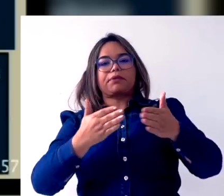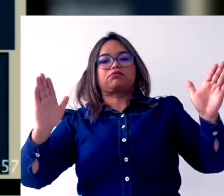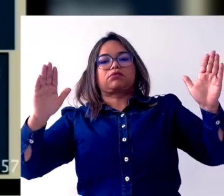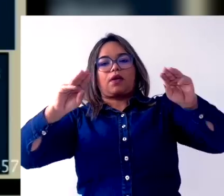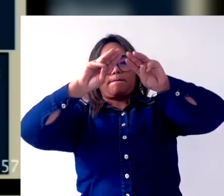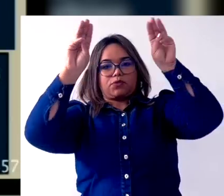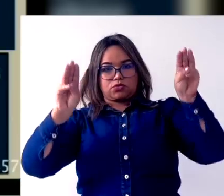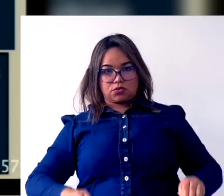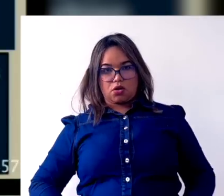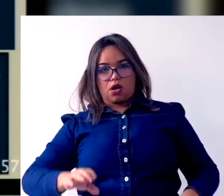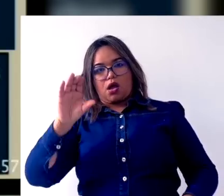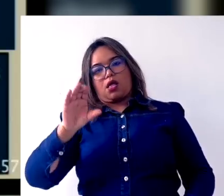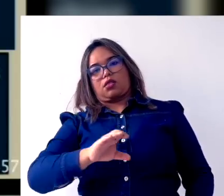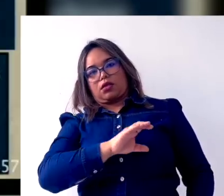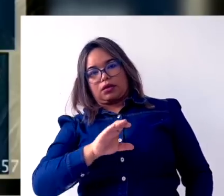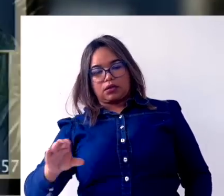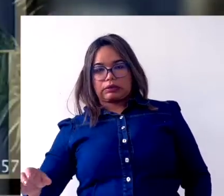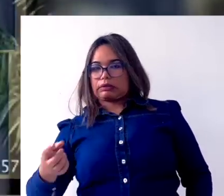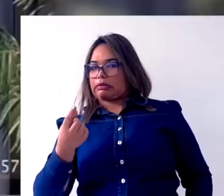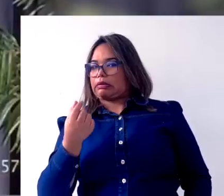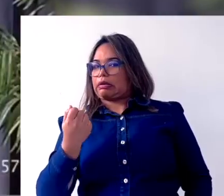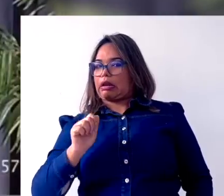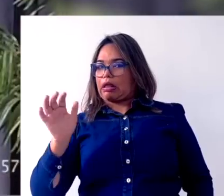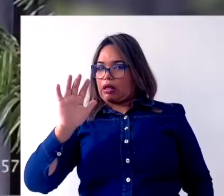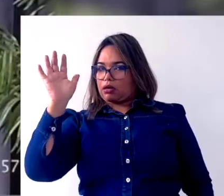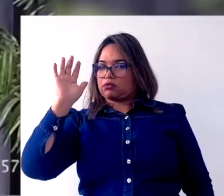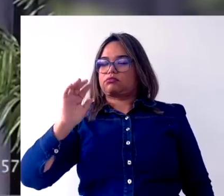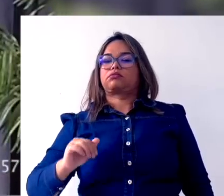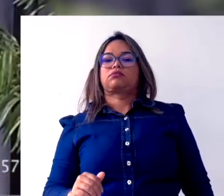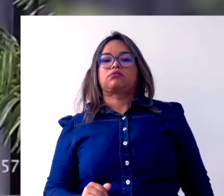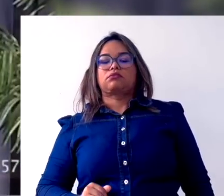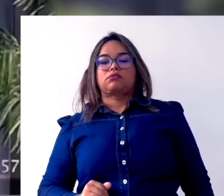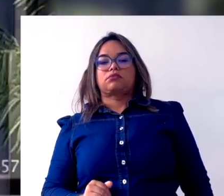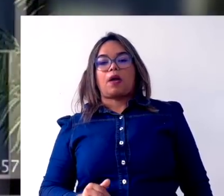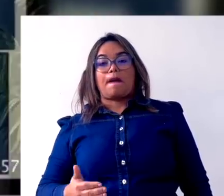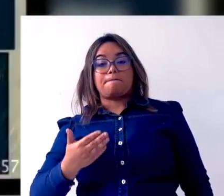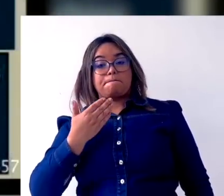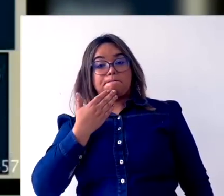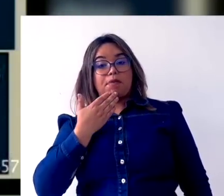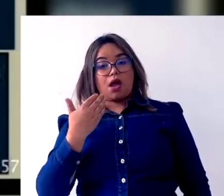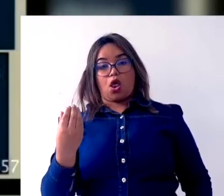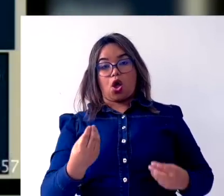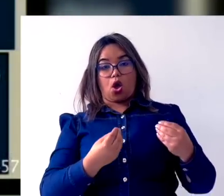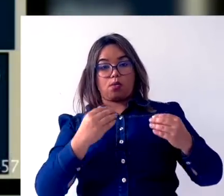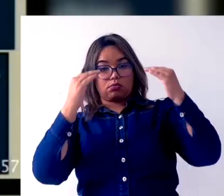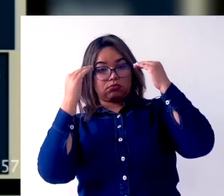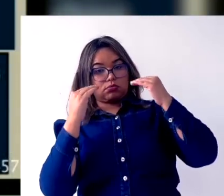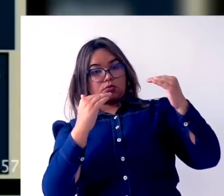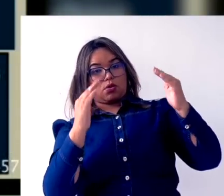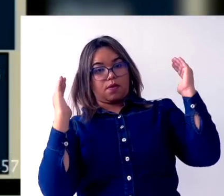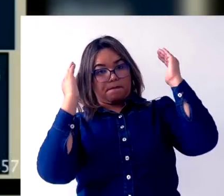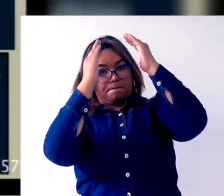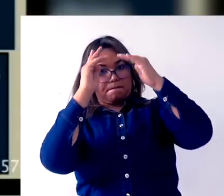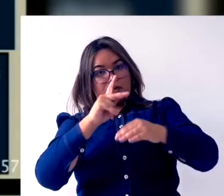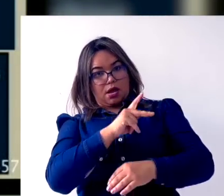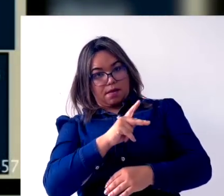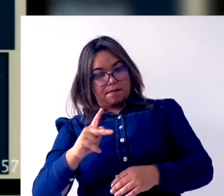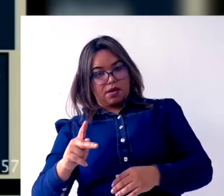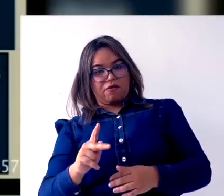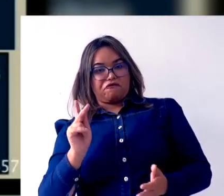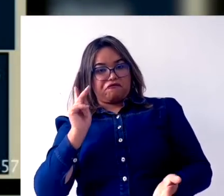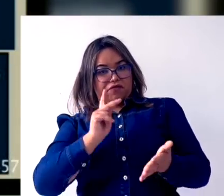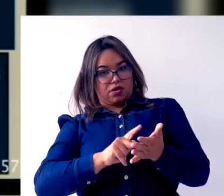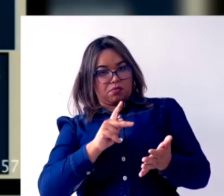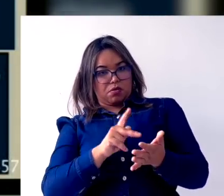que custou milhões de dólares. E ele afirma: a melhor forma de nós honrarmos ao Papa João Paulo II, verdadeiramente um dos